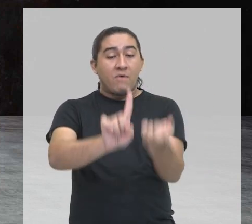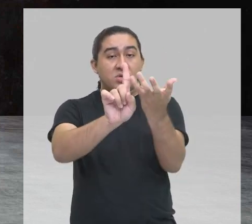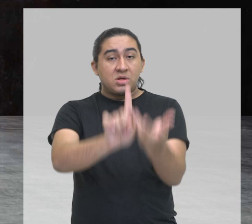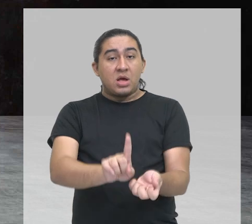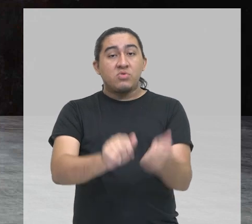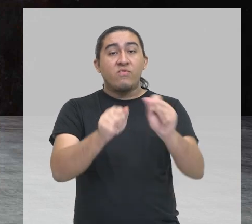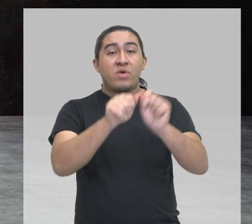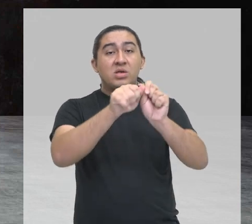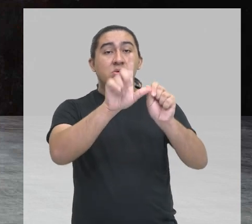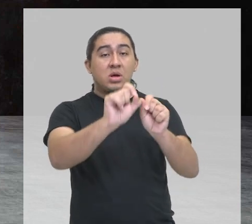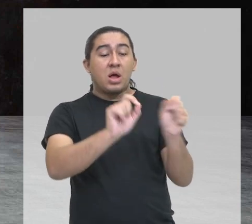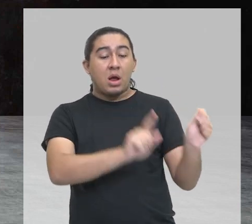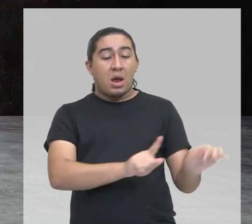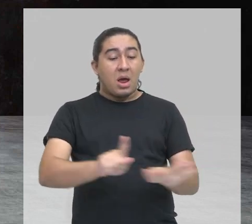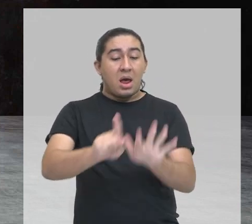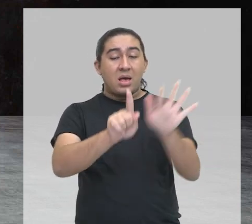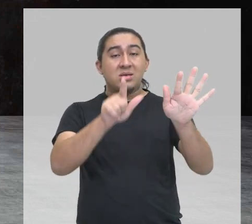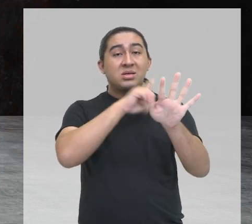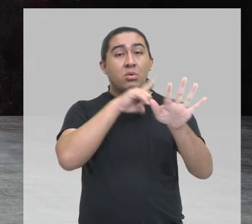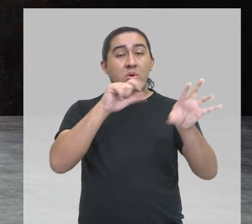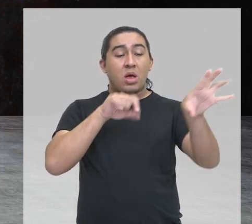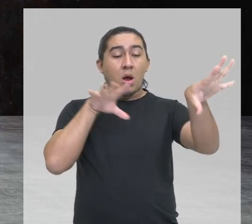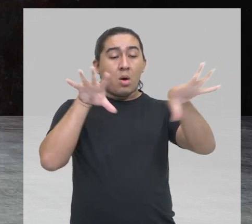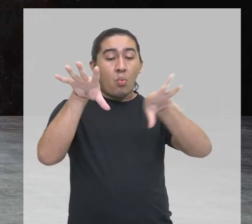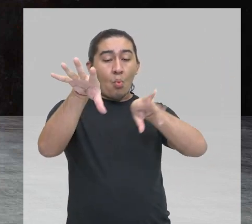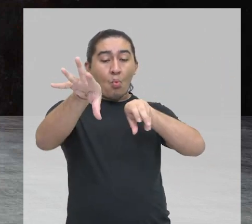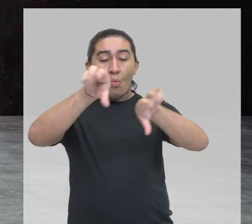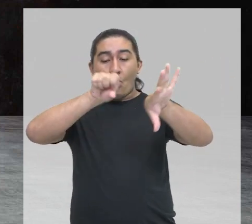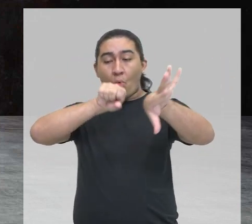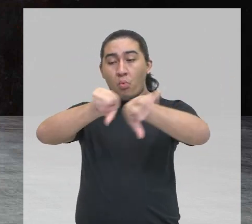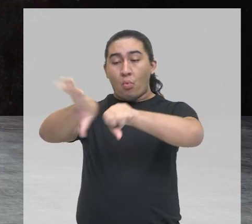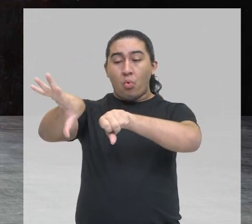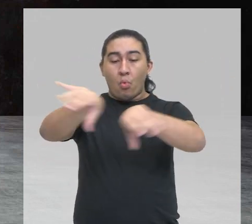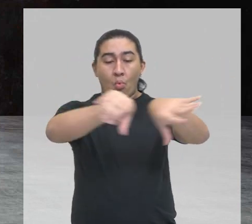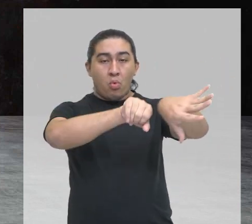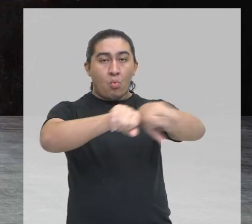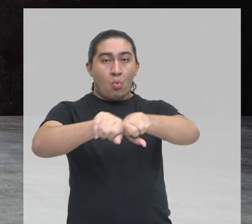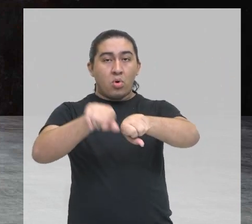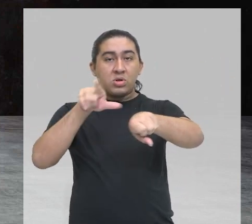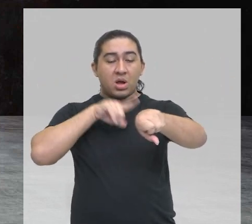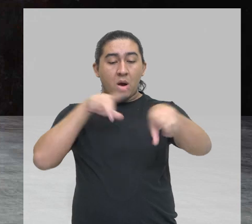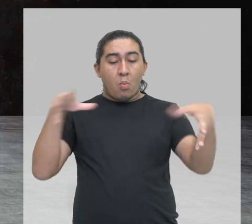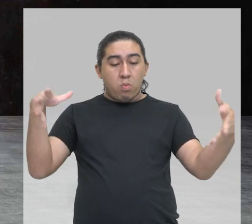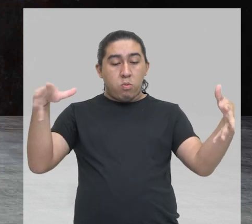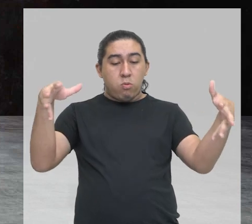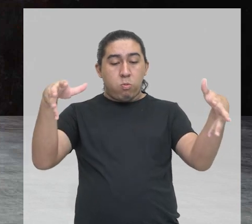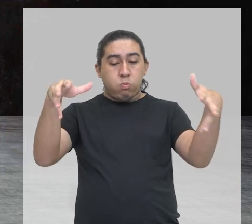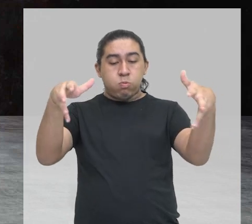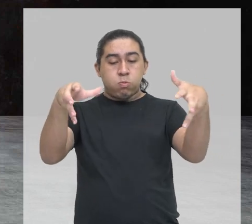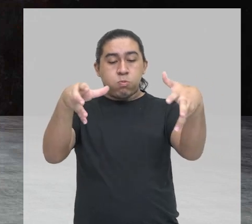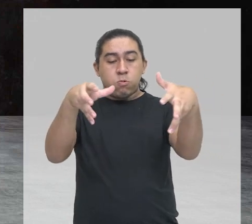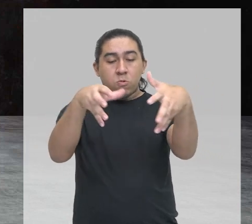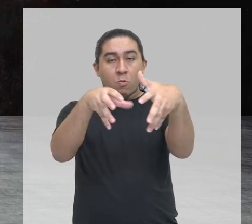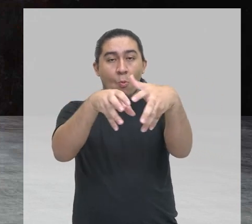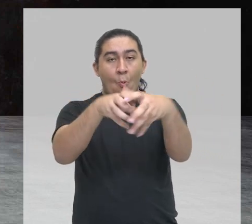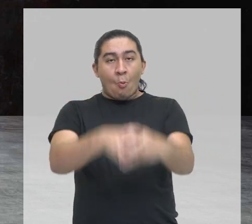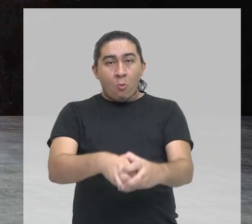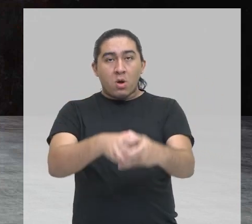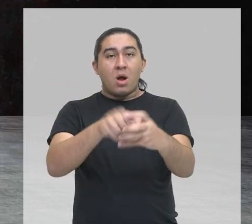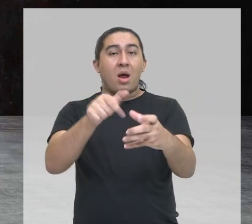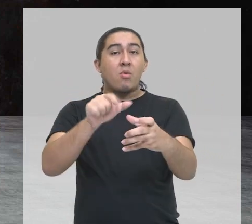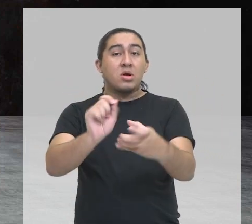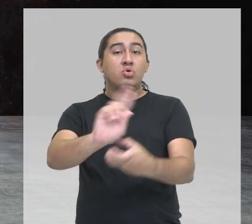com que esses gases se atraiam, né, fiquem cada vez mais condensados, formando o que nós vamos chamar